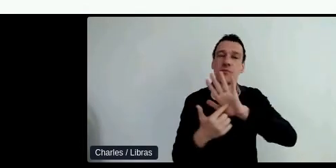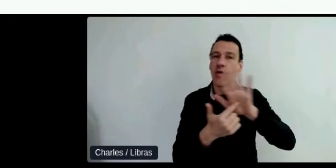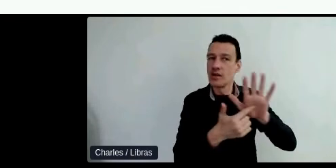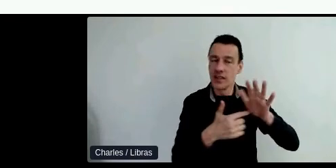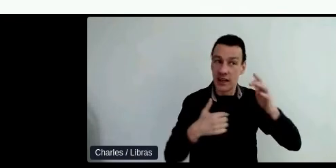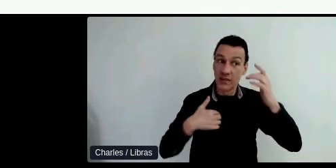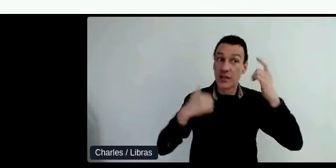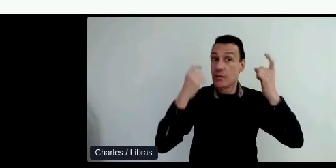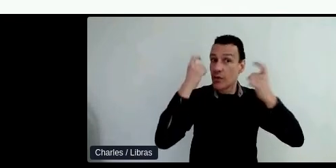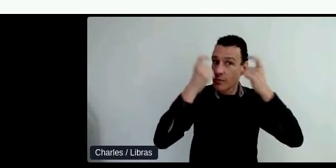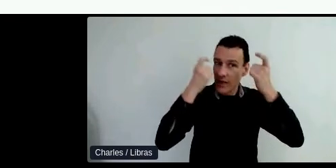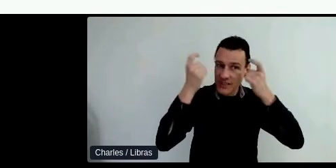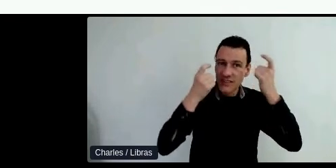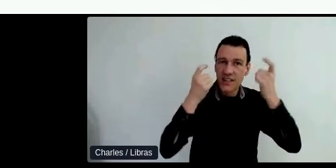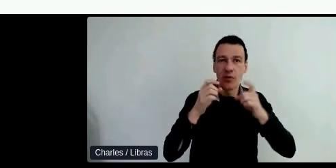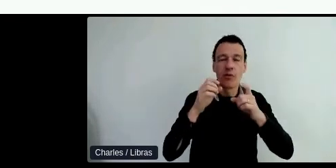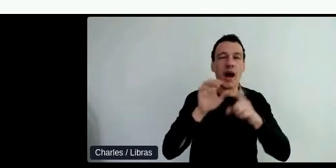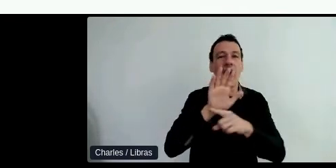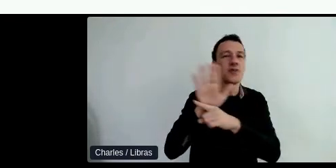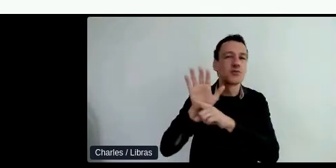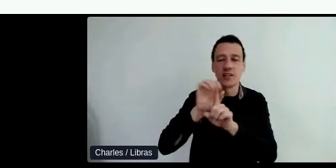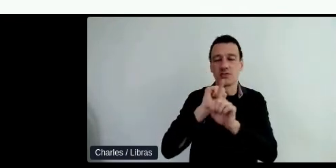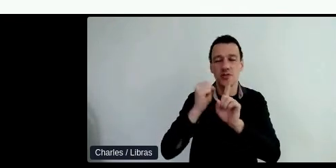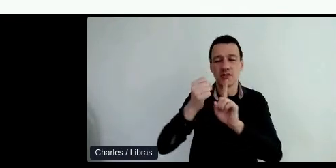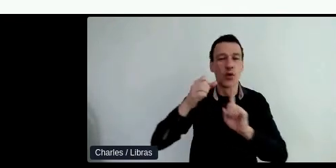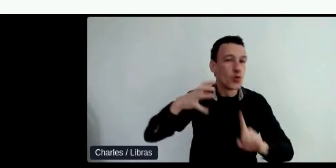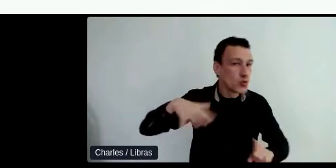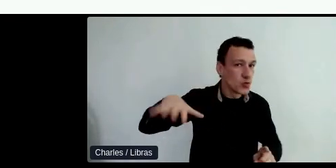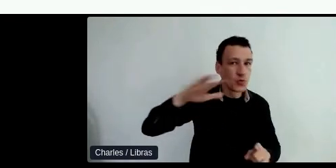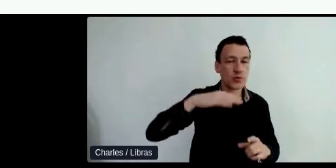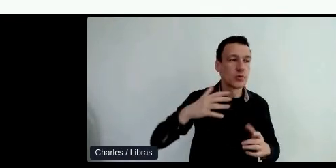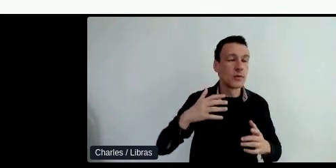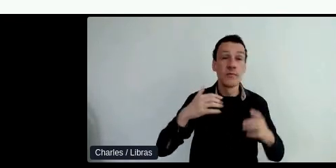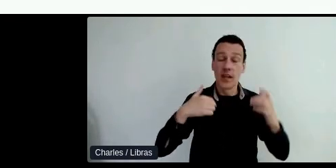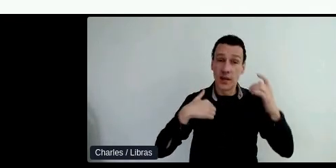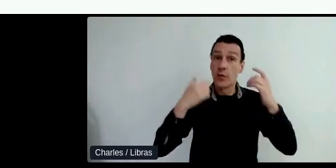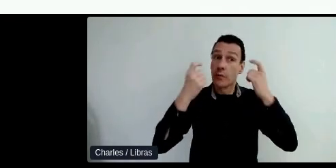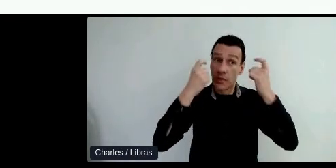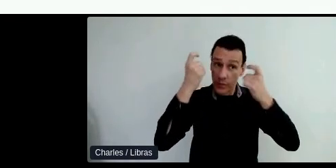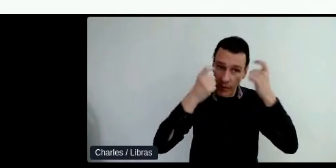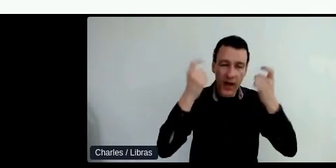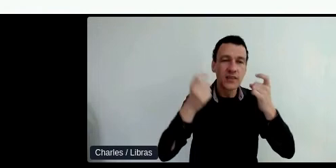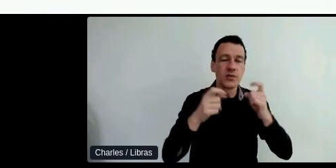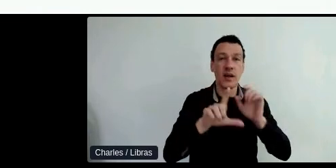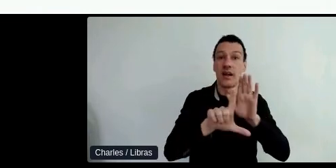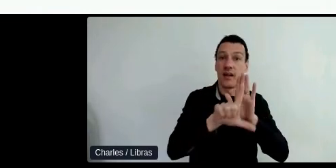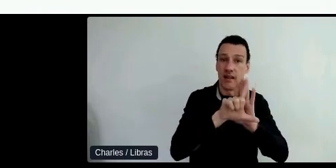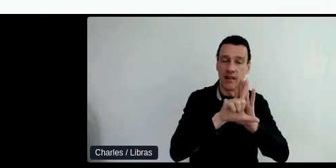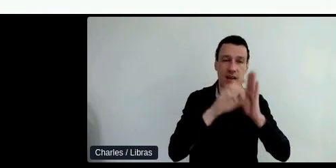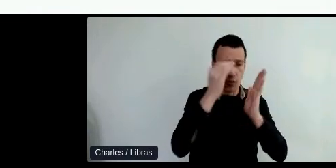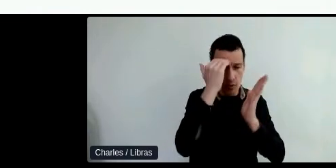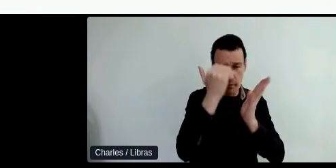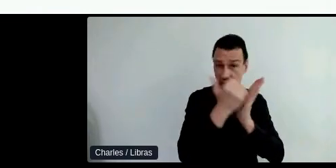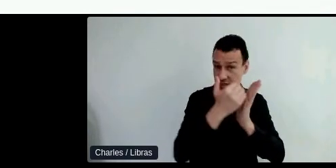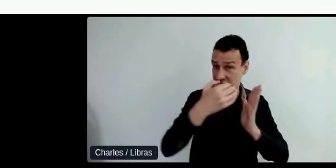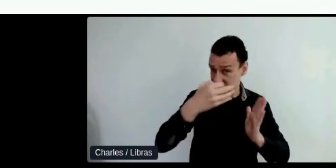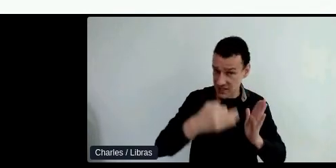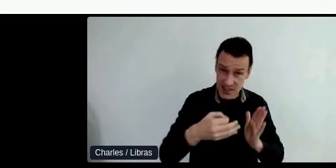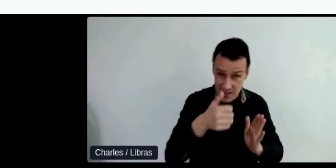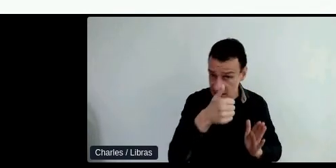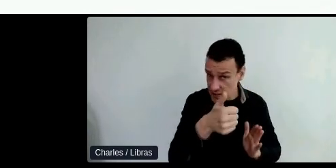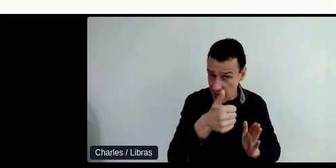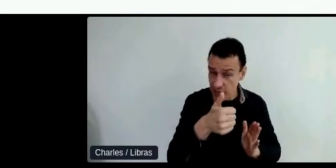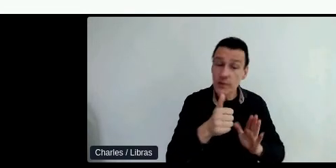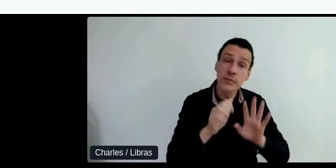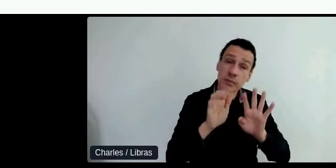preocupação de manter o meu site, o meu app de acordo com a lei, né? E atendo também